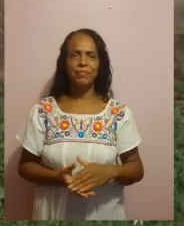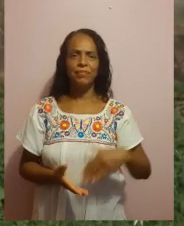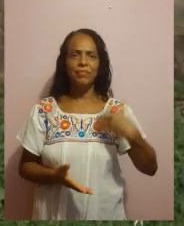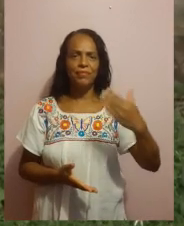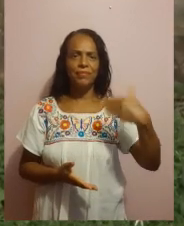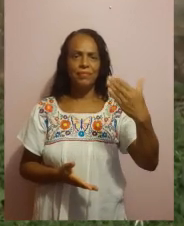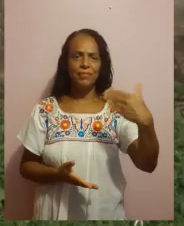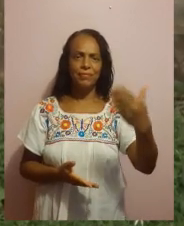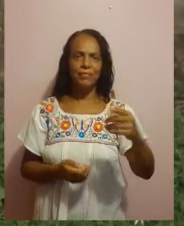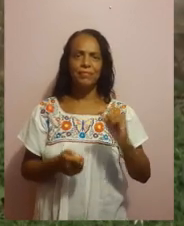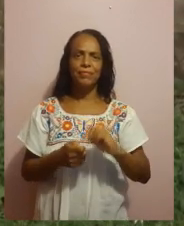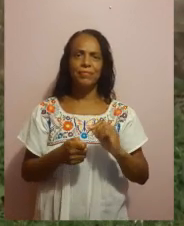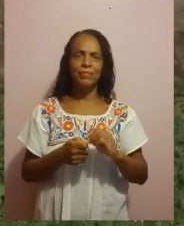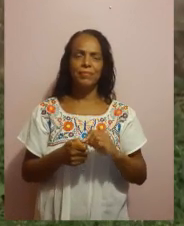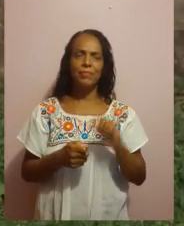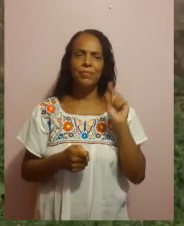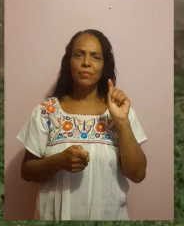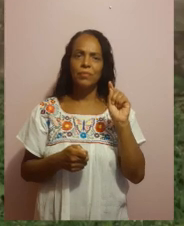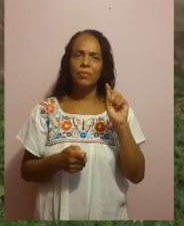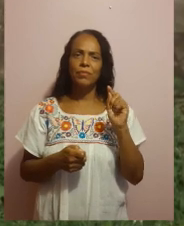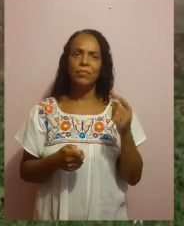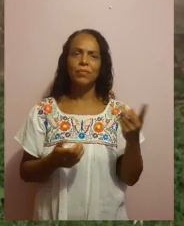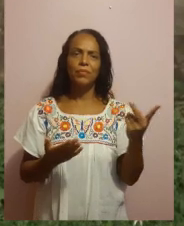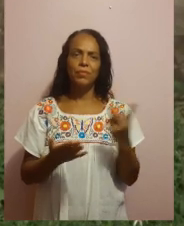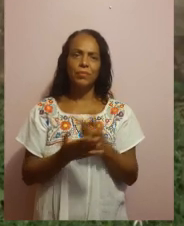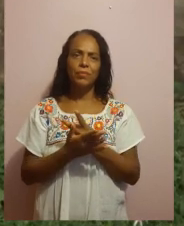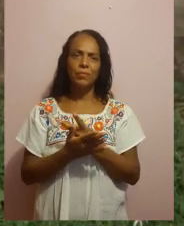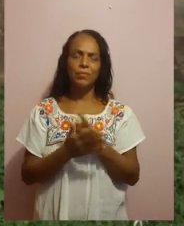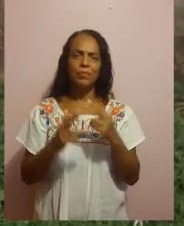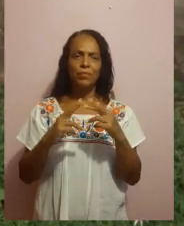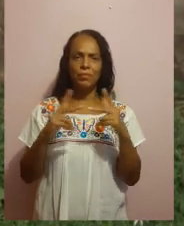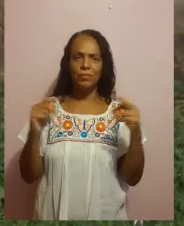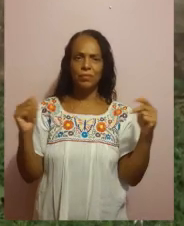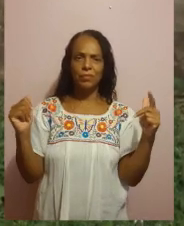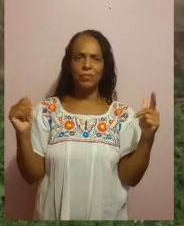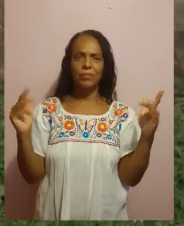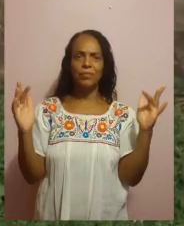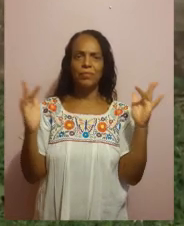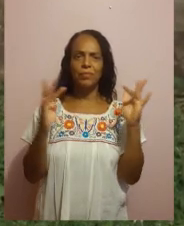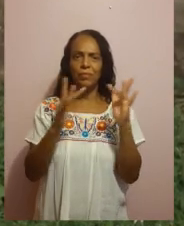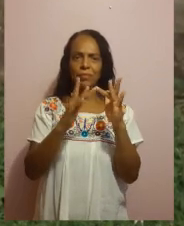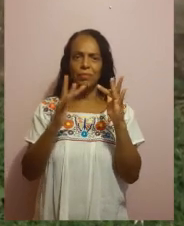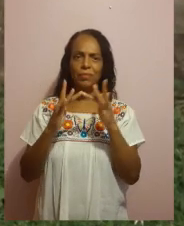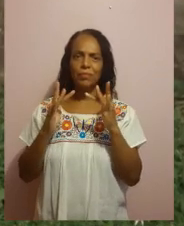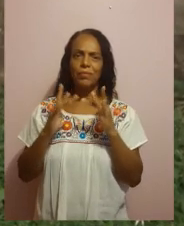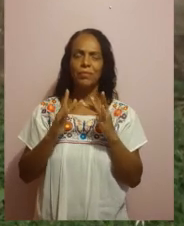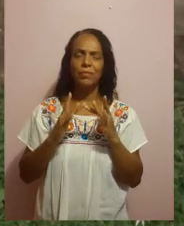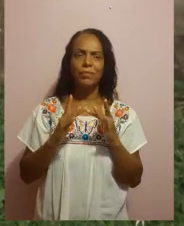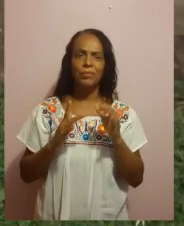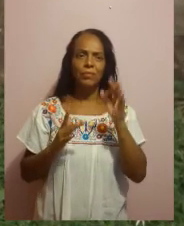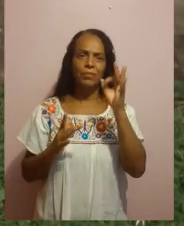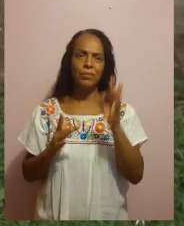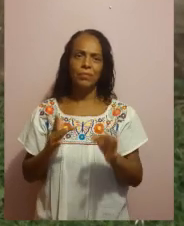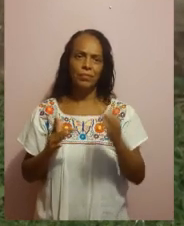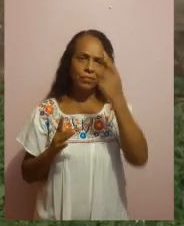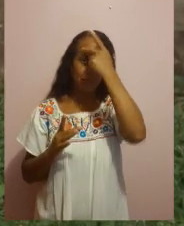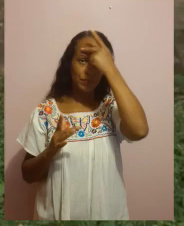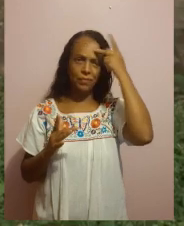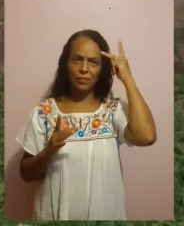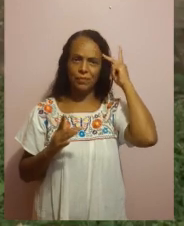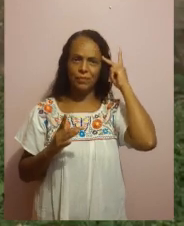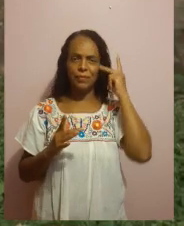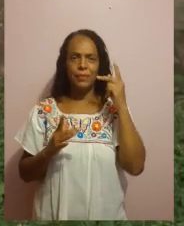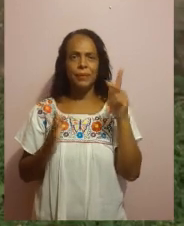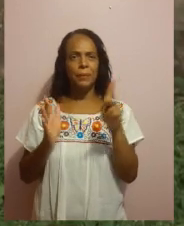irmãos, isto fatos assim ligados mais diretamente e pessoais